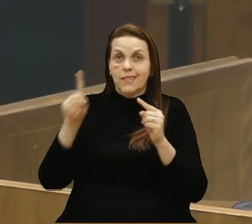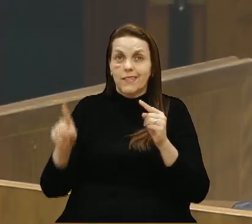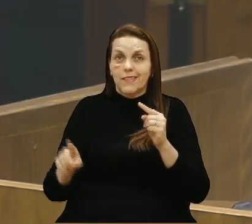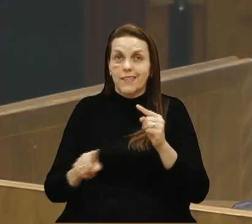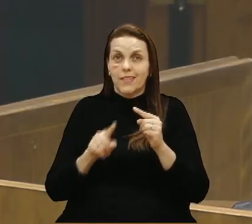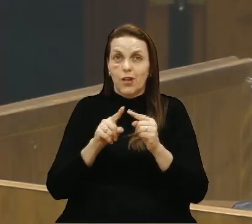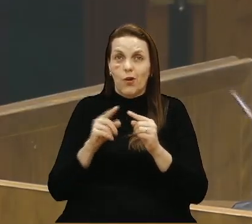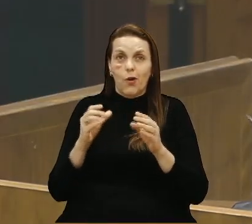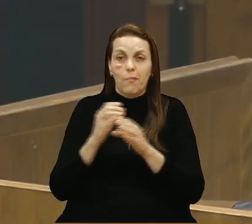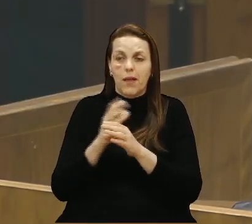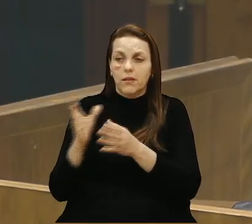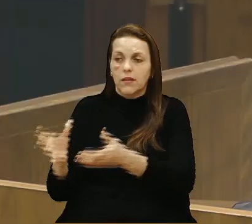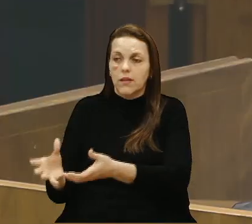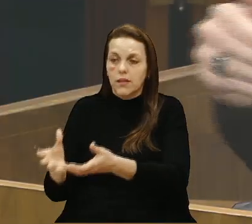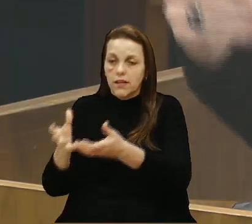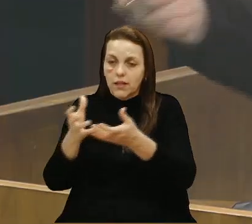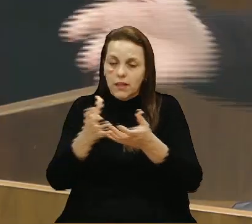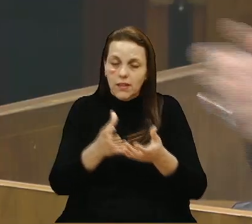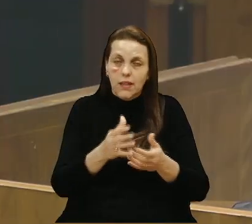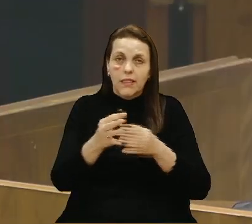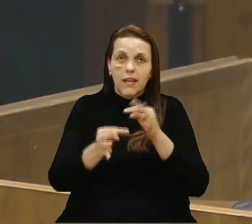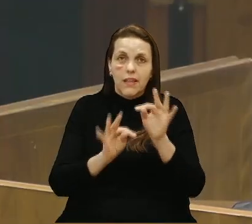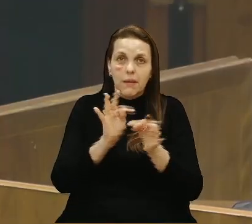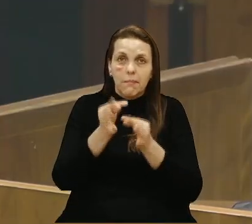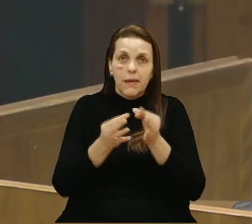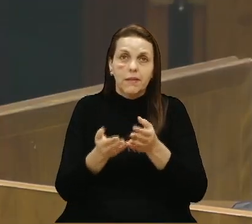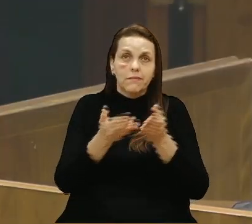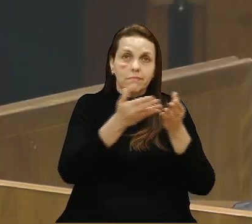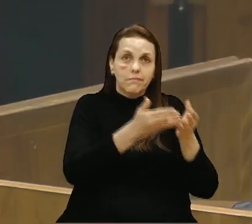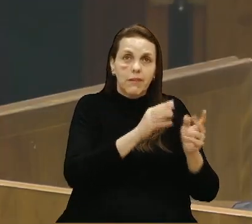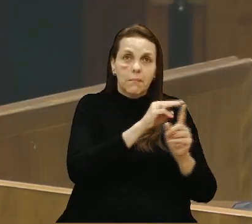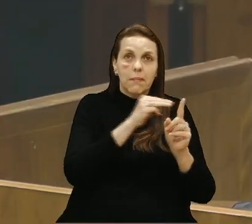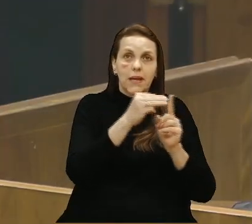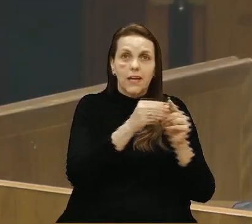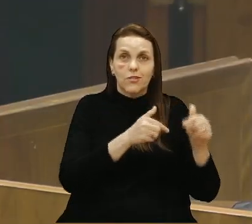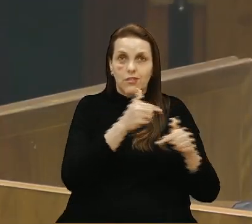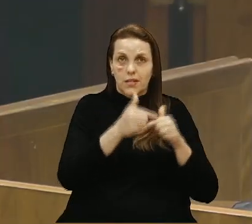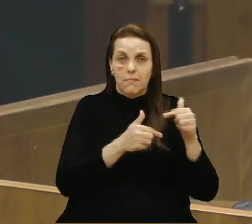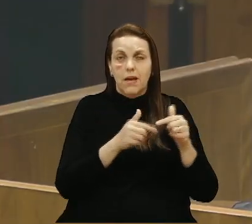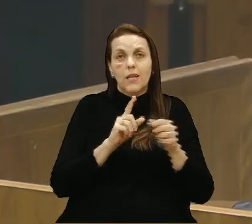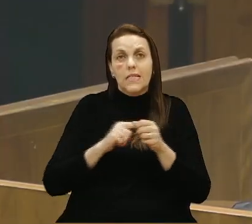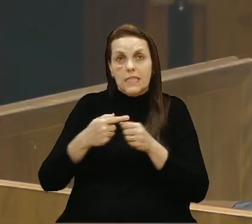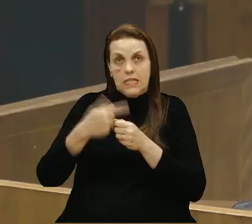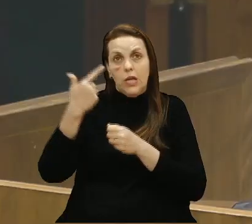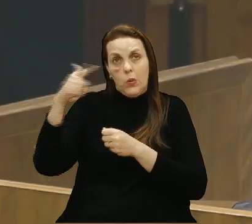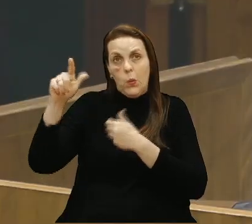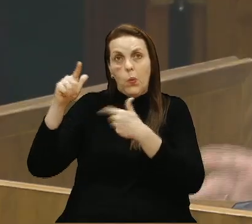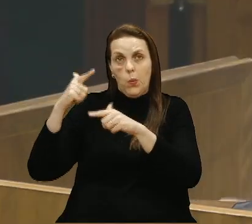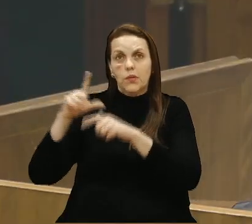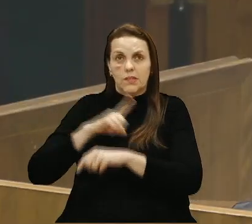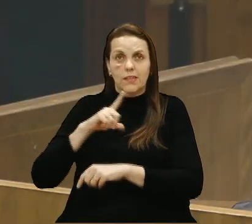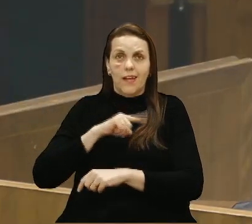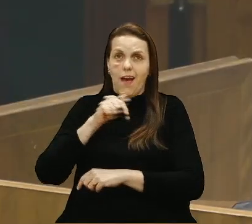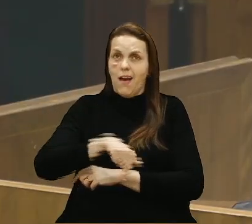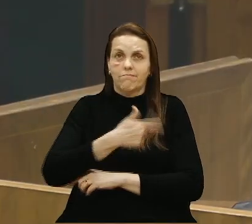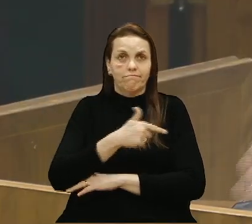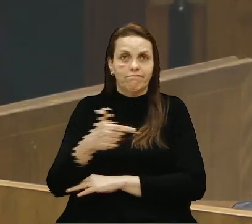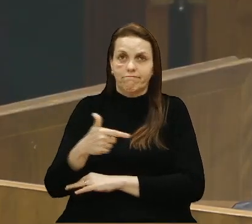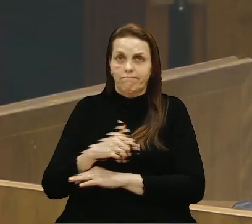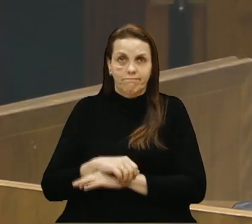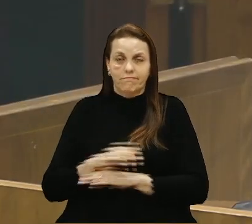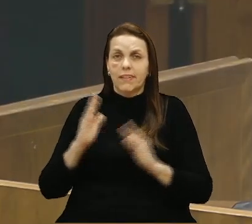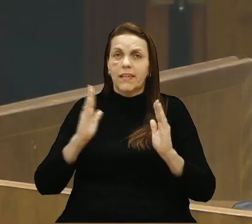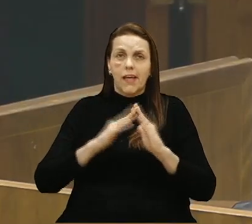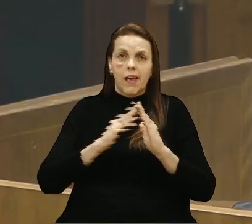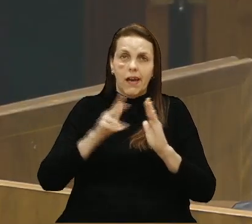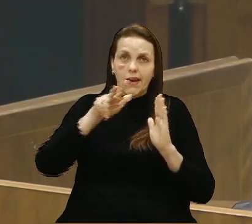pega a pessoa e vai tratando ela até o mercado de trabalho, como diversas cidades têm. A gente não tem, a gente tem abrigos, a gente tem né,